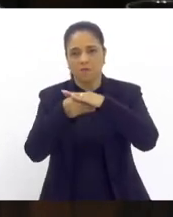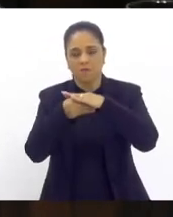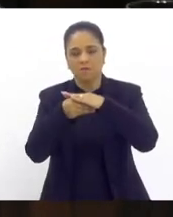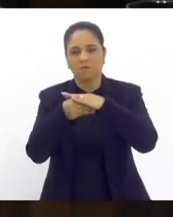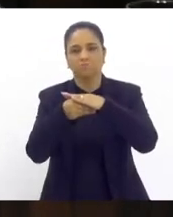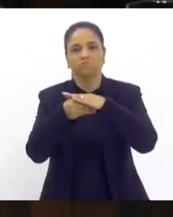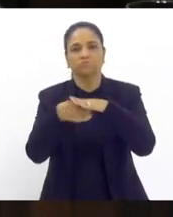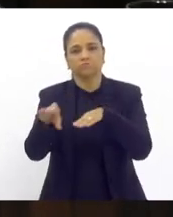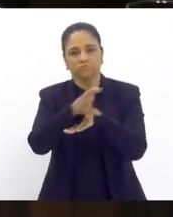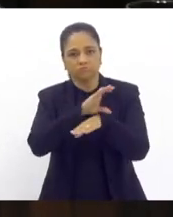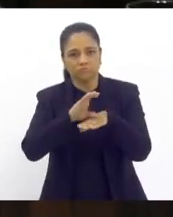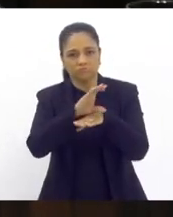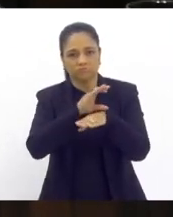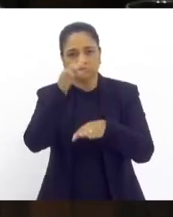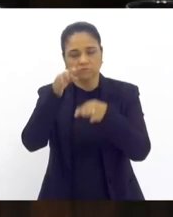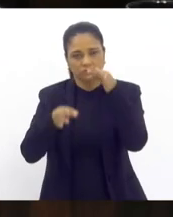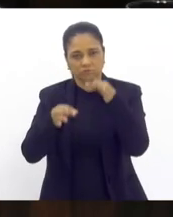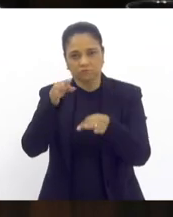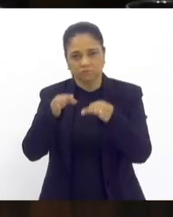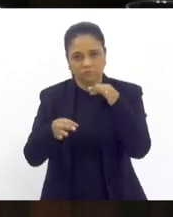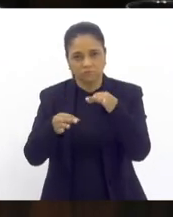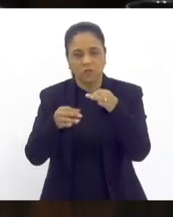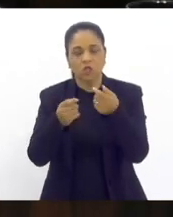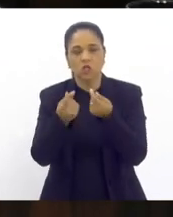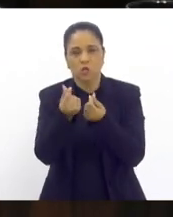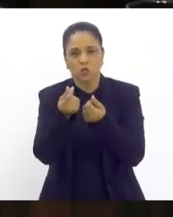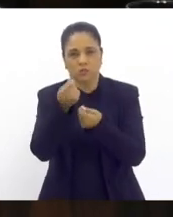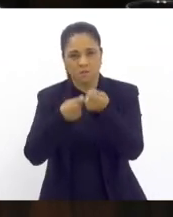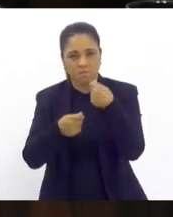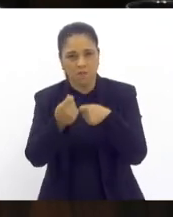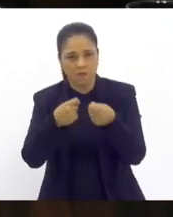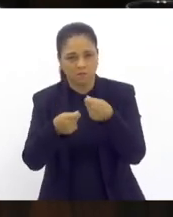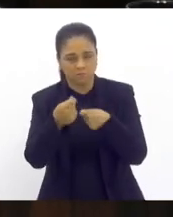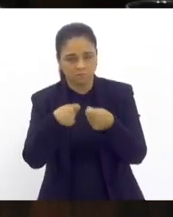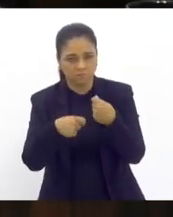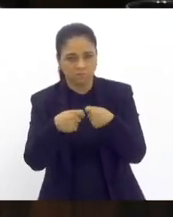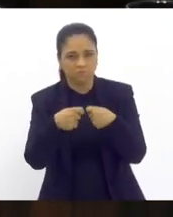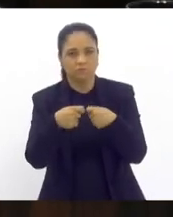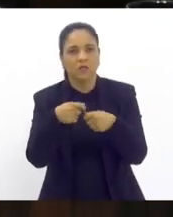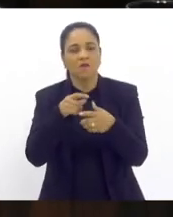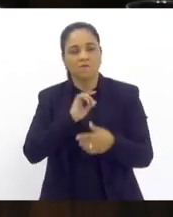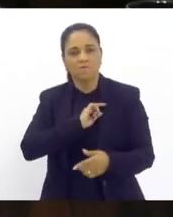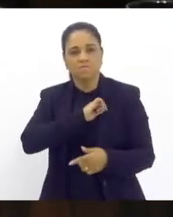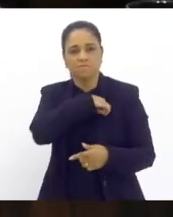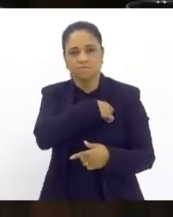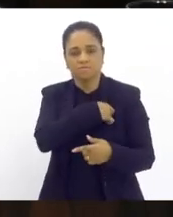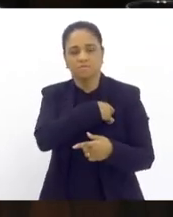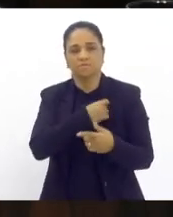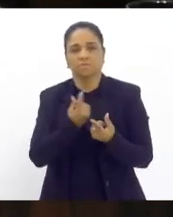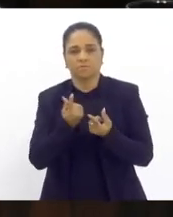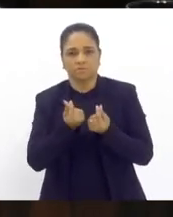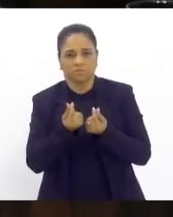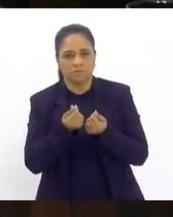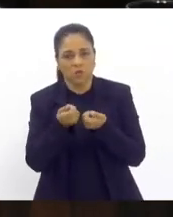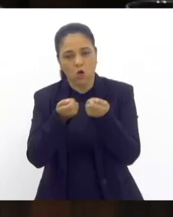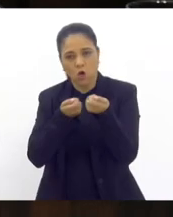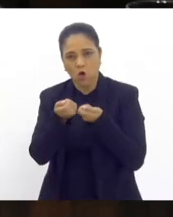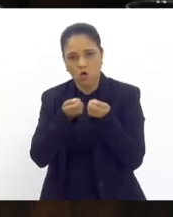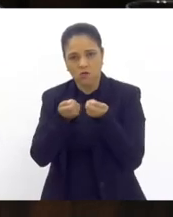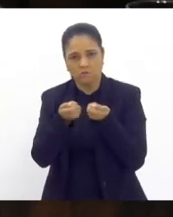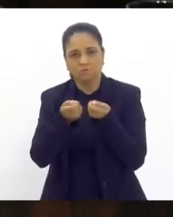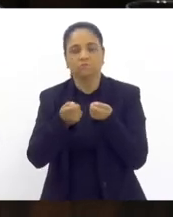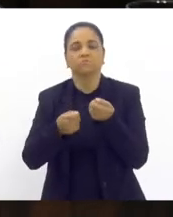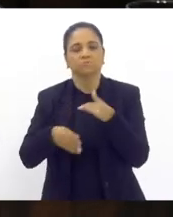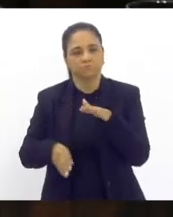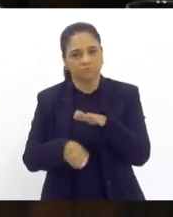de Constituição e Justiça e de Orçamento e Finanças, Fiscalização Financeira e Controle,